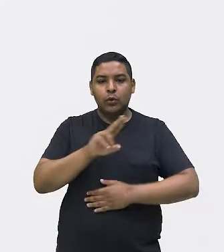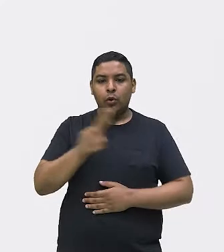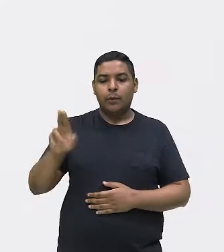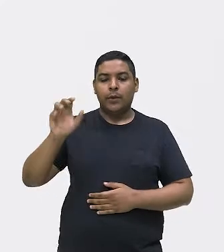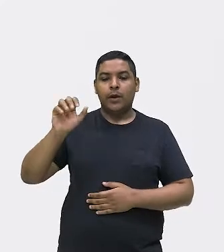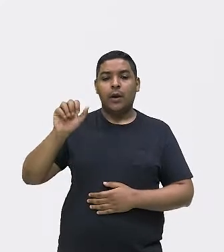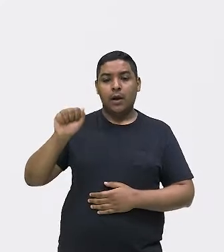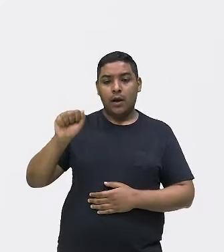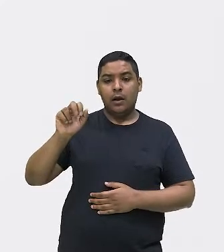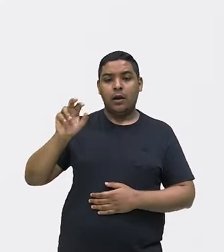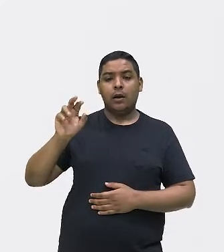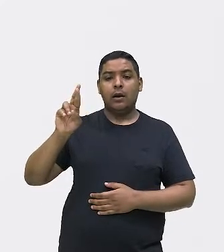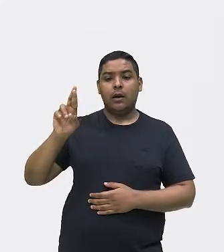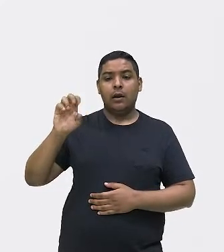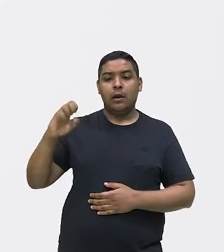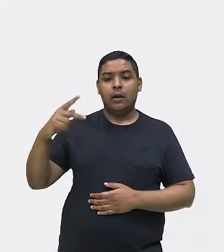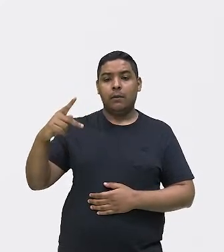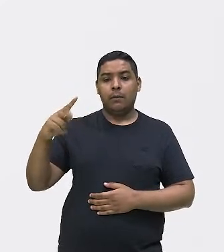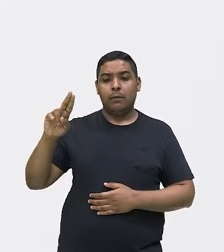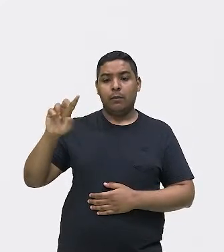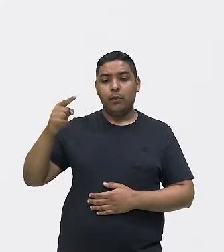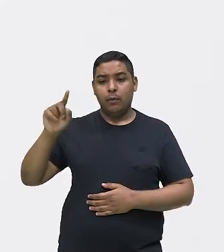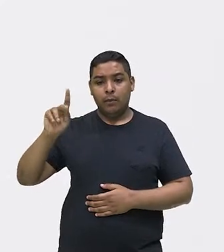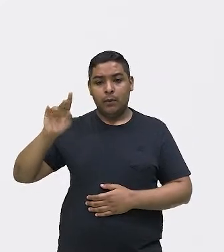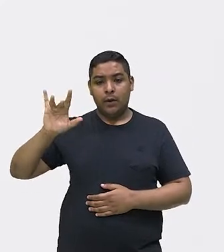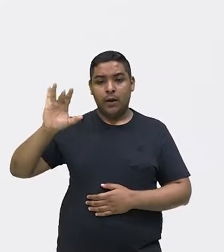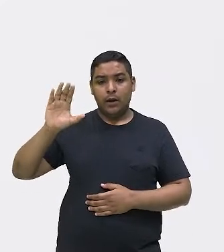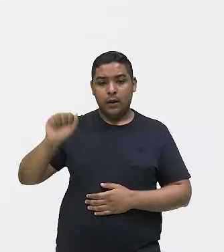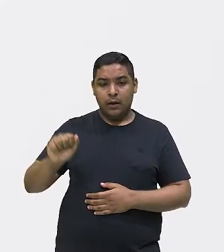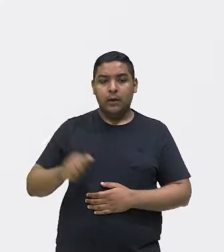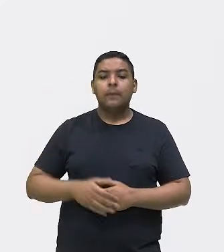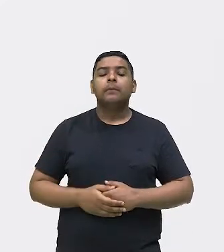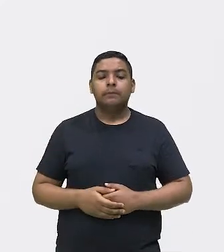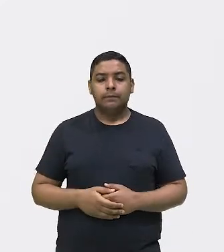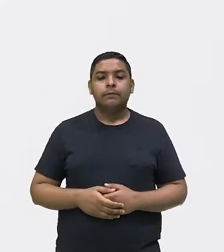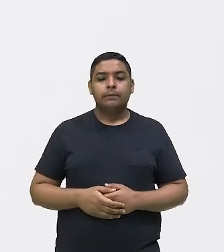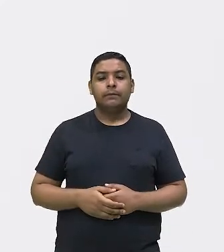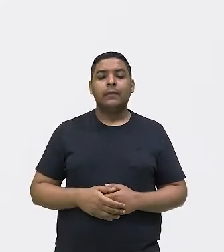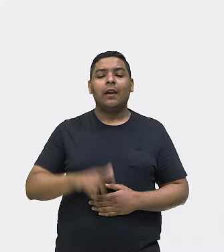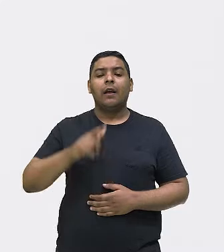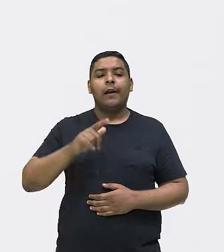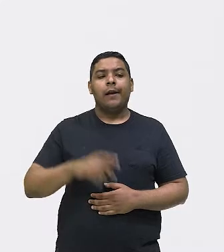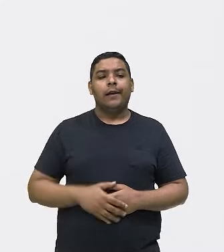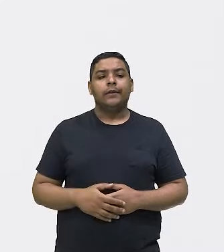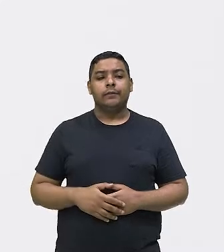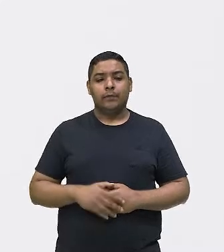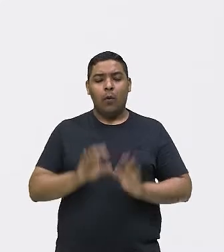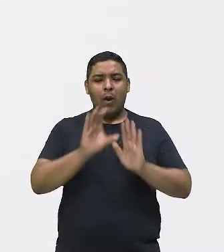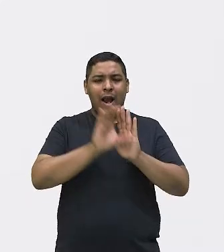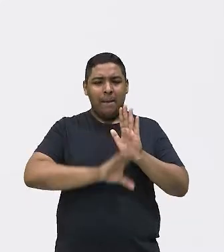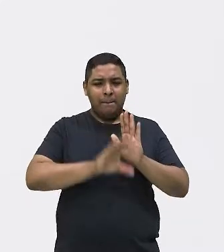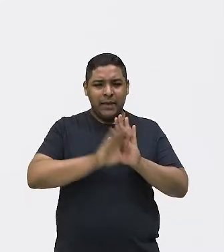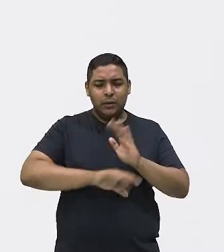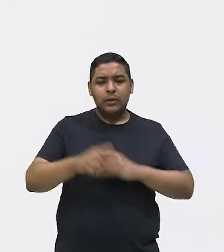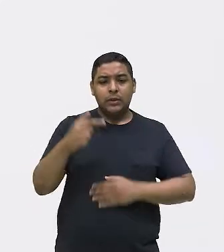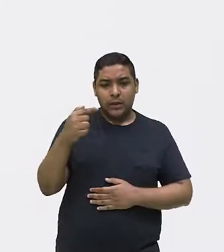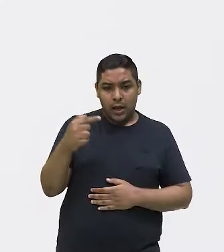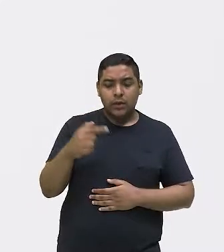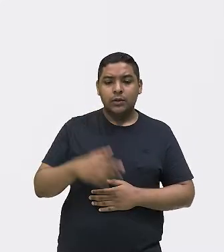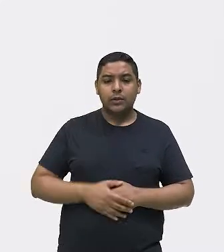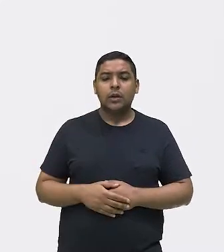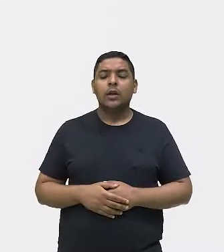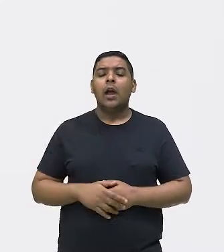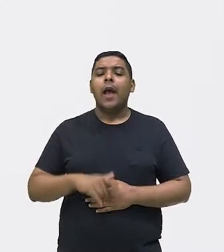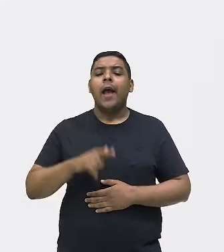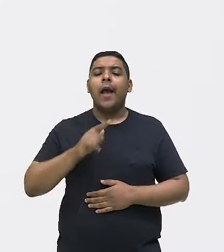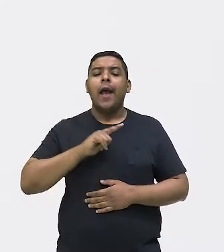Lá nesse livro A República, no livro 7º, ele vai tratar do mito da caverna, né? Vocês lembram aí? O mito da